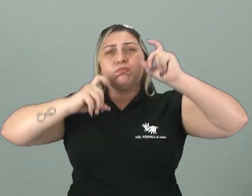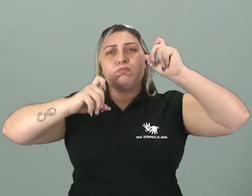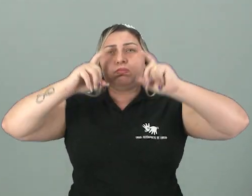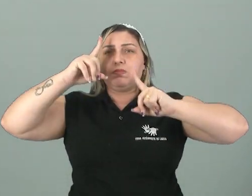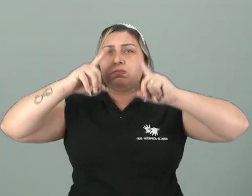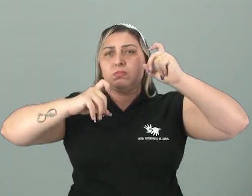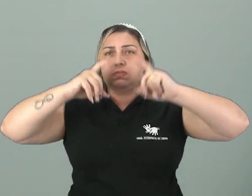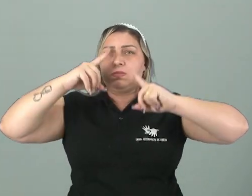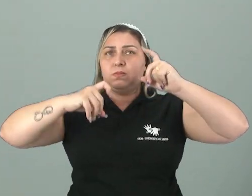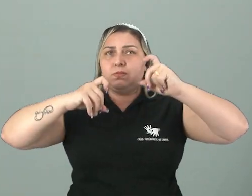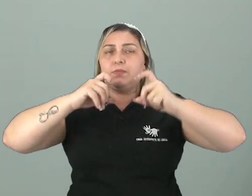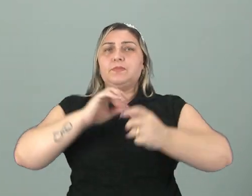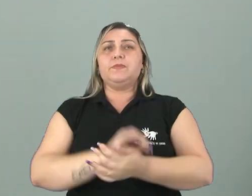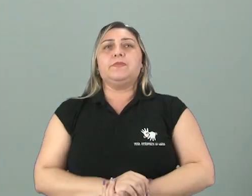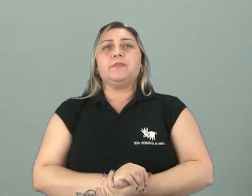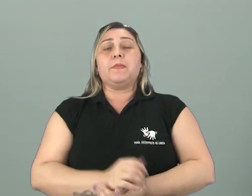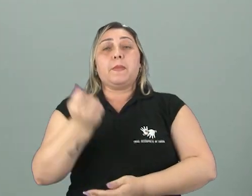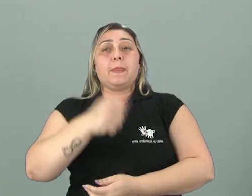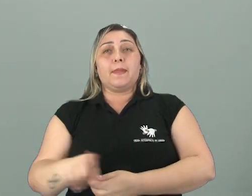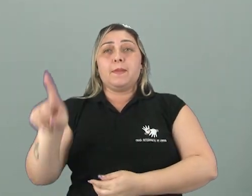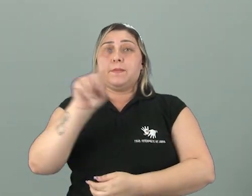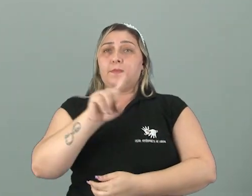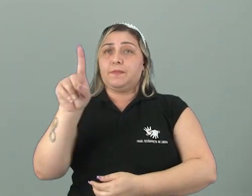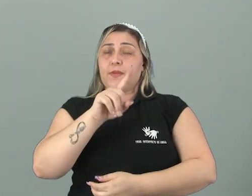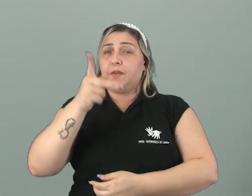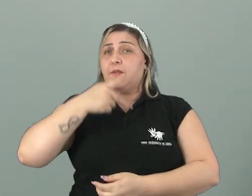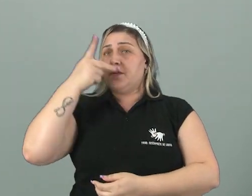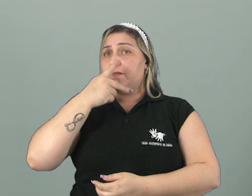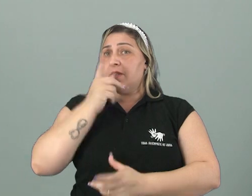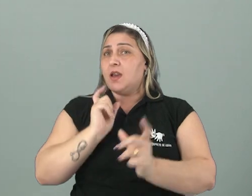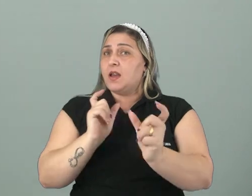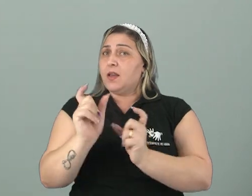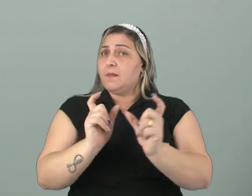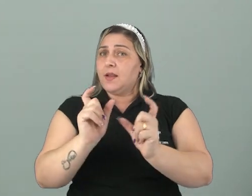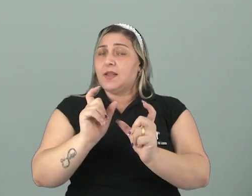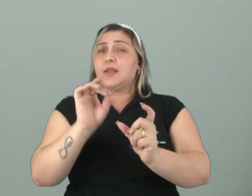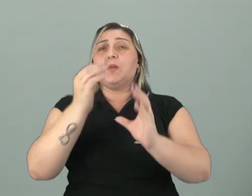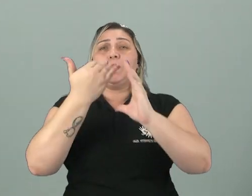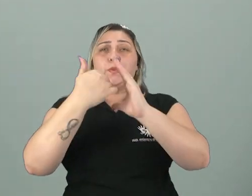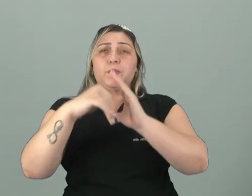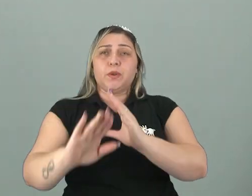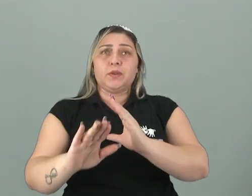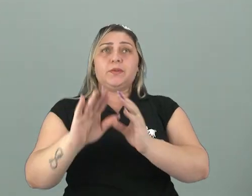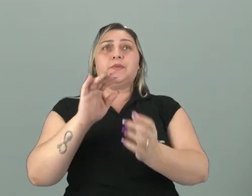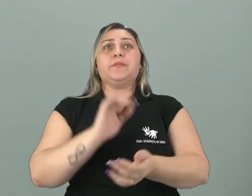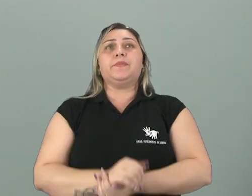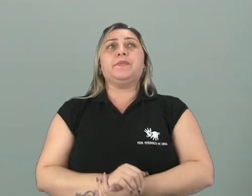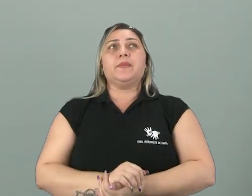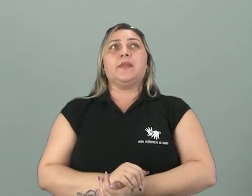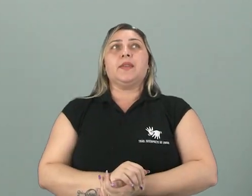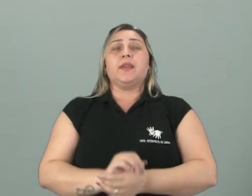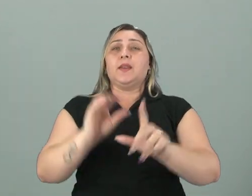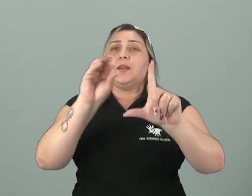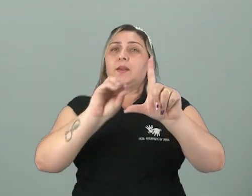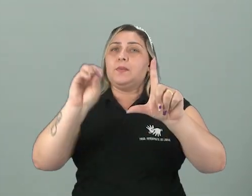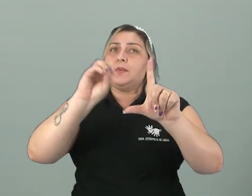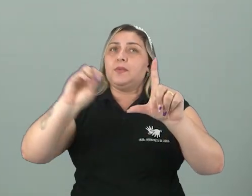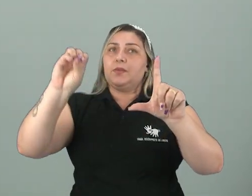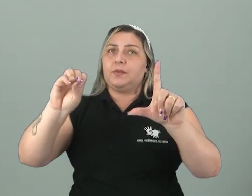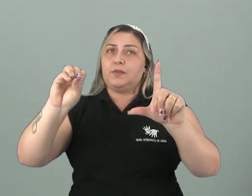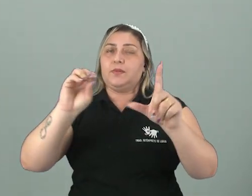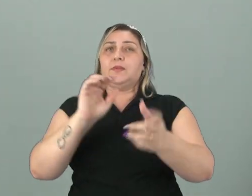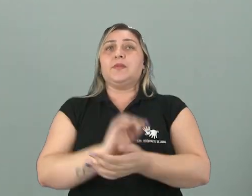vocês estão vendo aí. Não é preciso nem que eu fale em palavras. Se eu enviar para alguém um emoji desse,